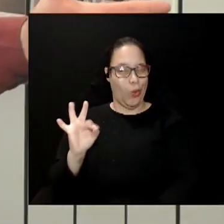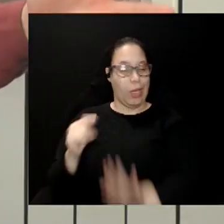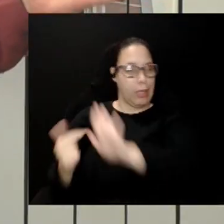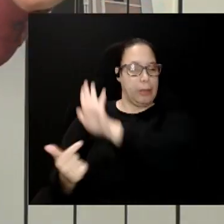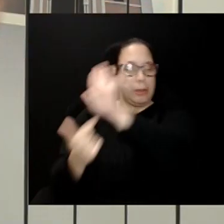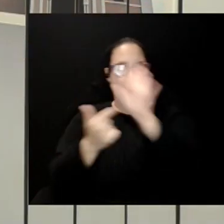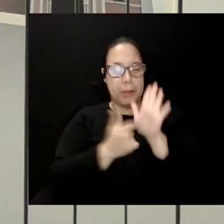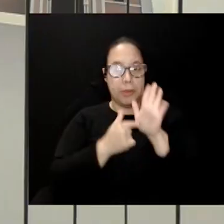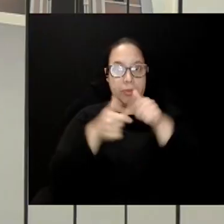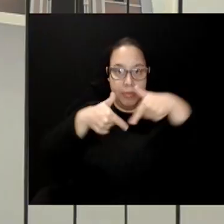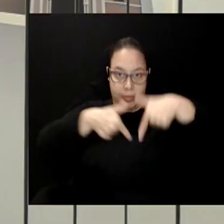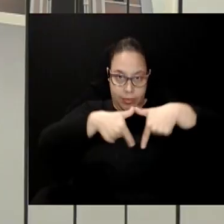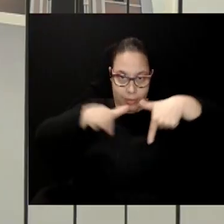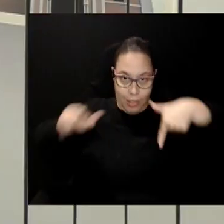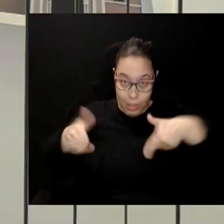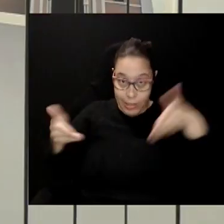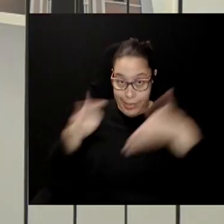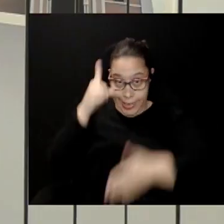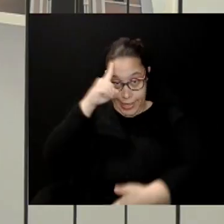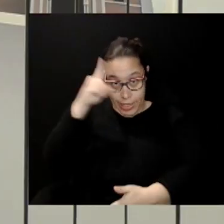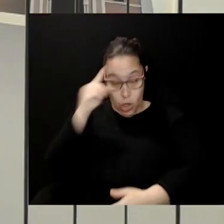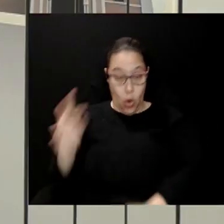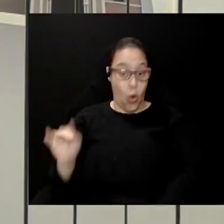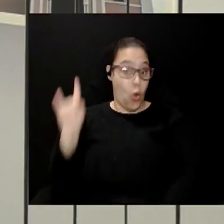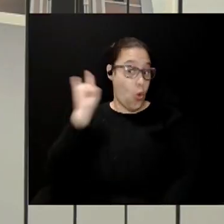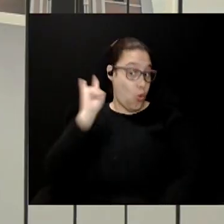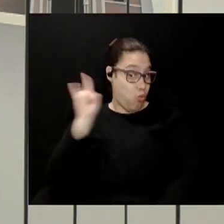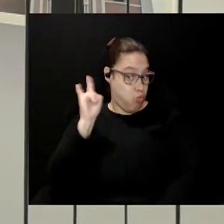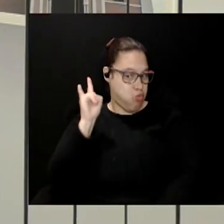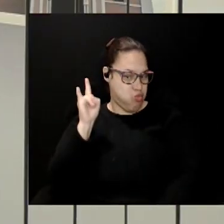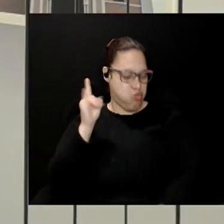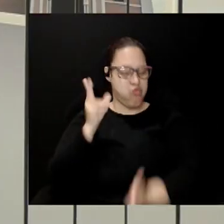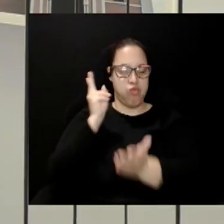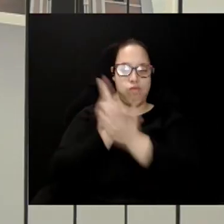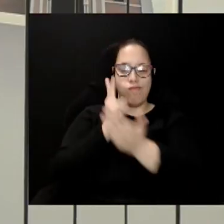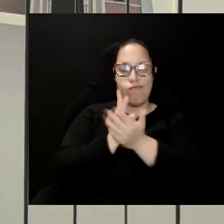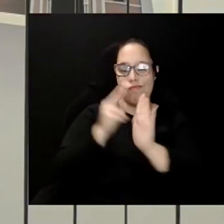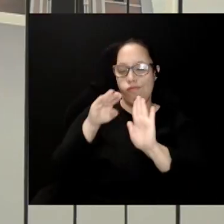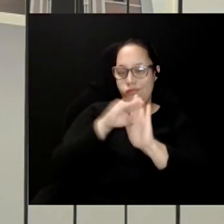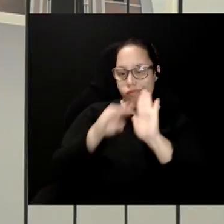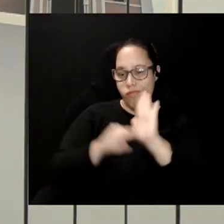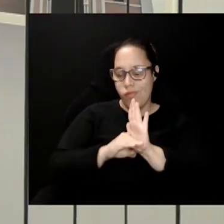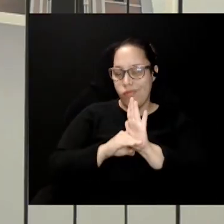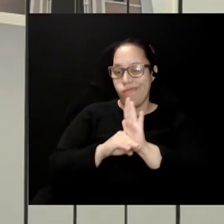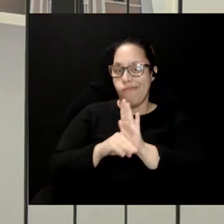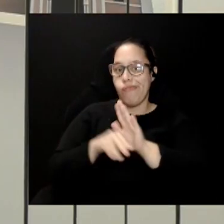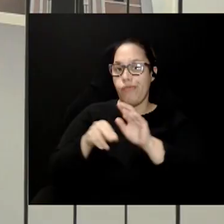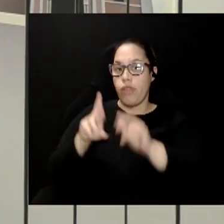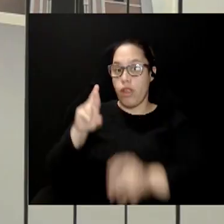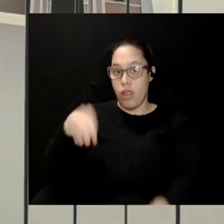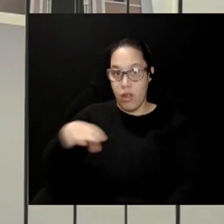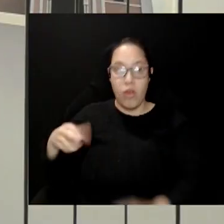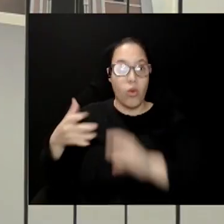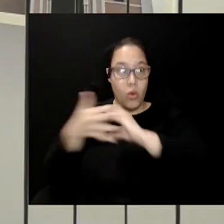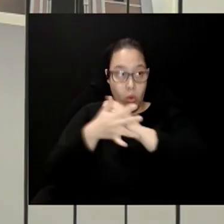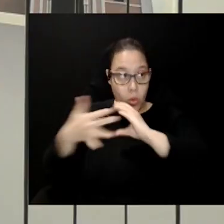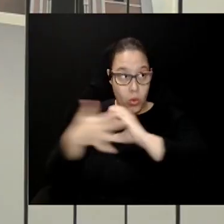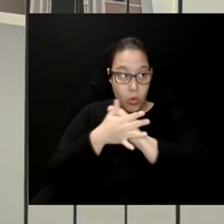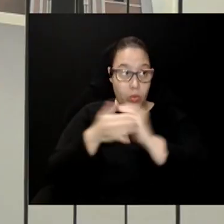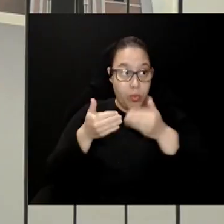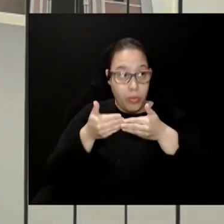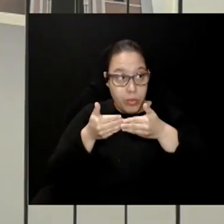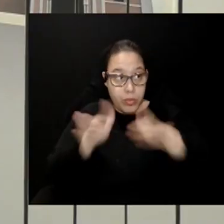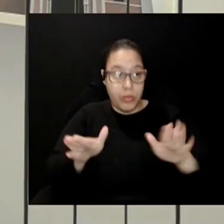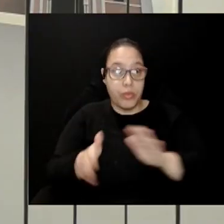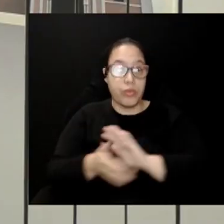hoje é dia do rock. Bom, a gente segue aqui com as notícias da metrópole, porque o Seprocamp está com vagas para 20 cursos